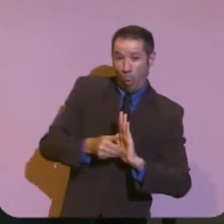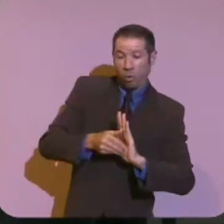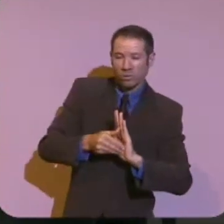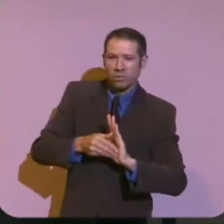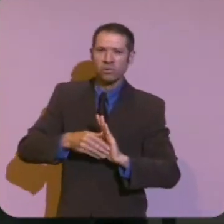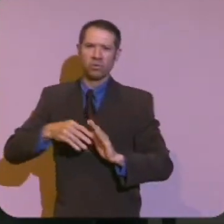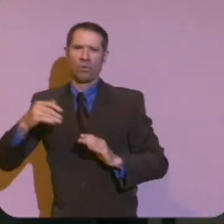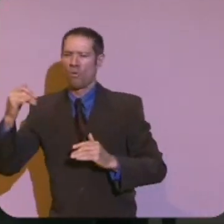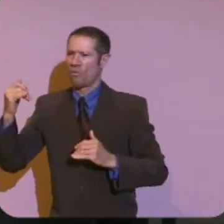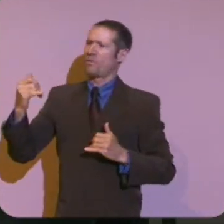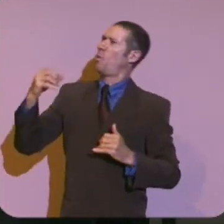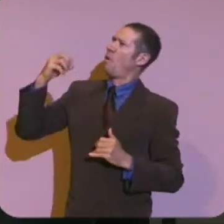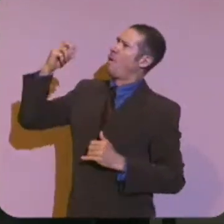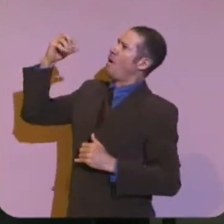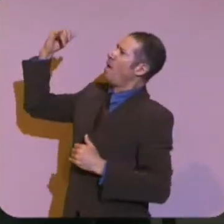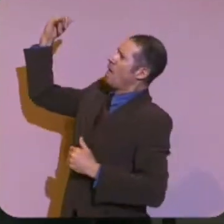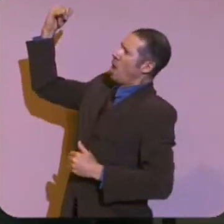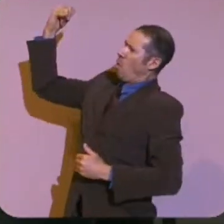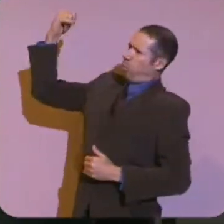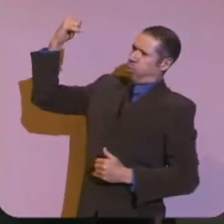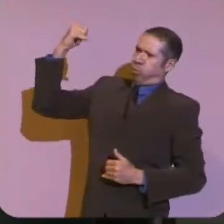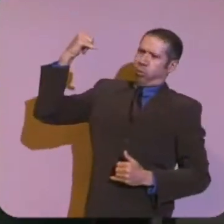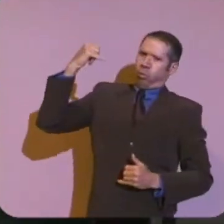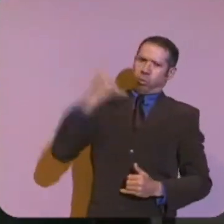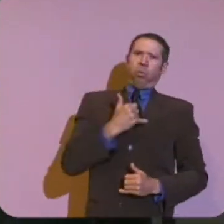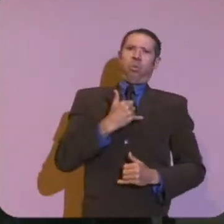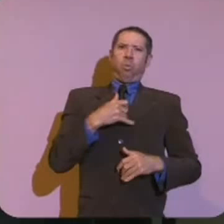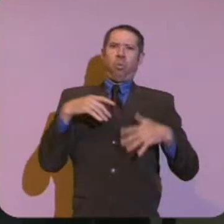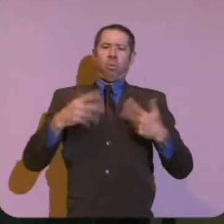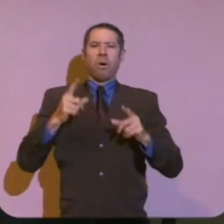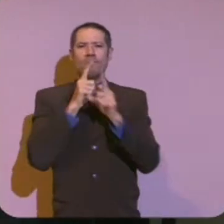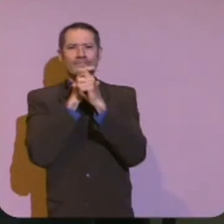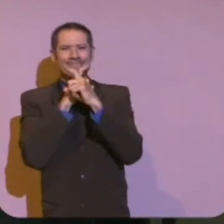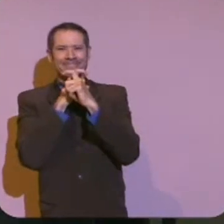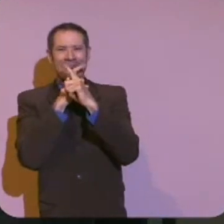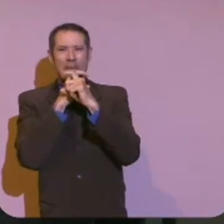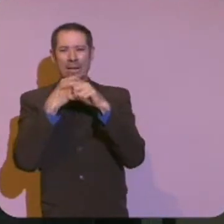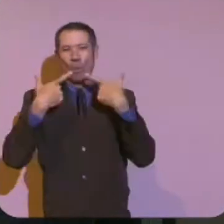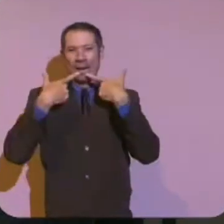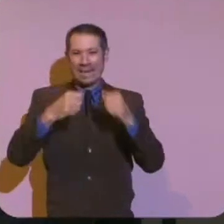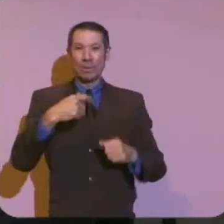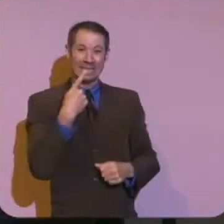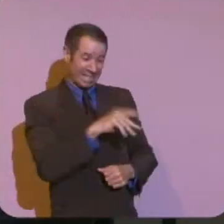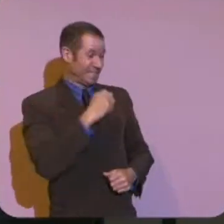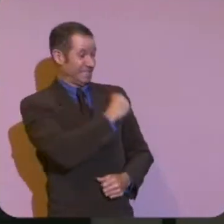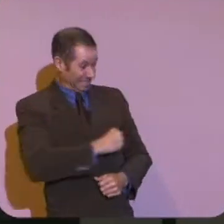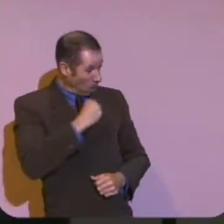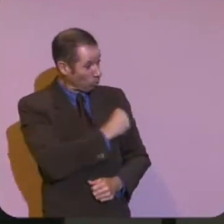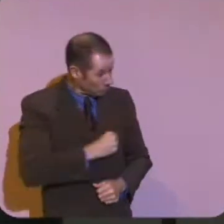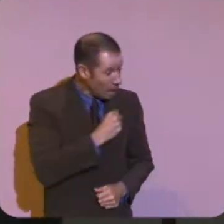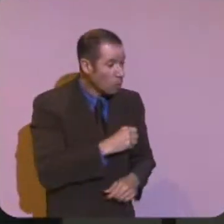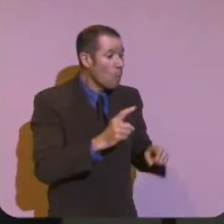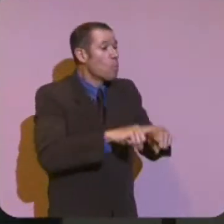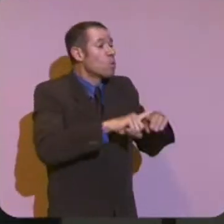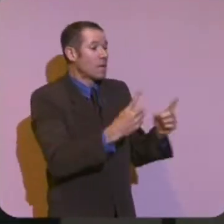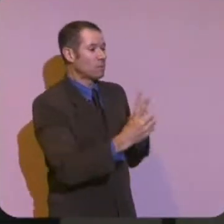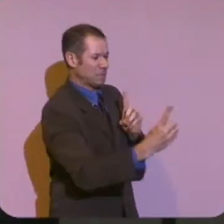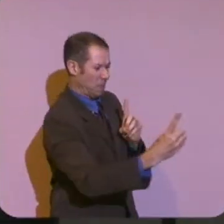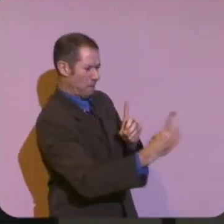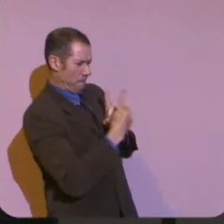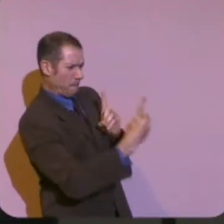então ouviu uma voz que dizia em aramaico, a língua dele: Saulo, Saulo, por que você está